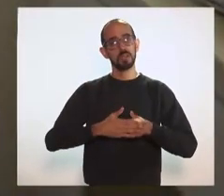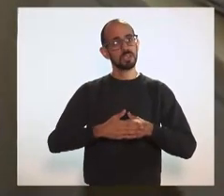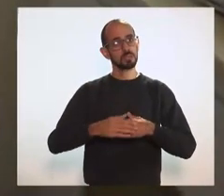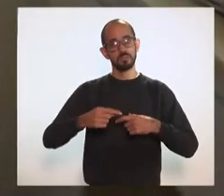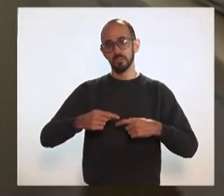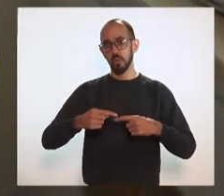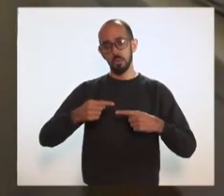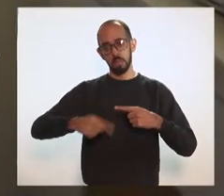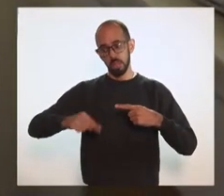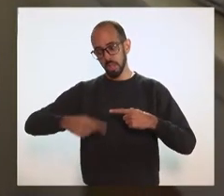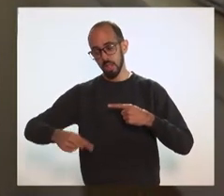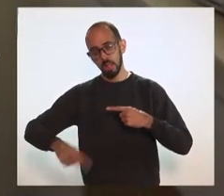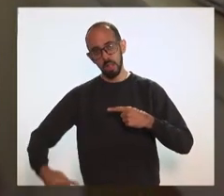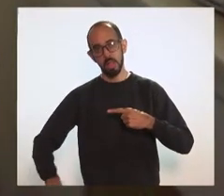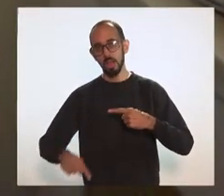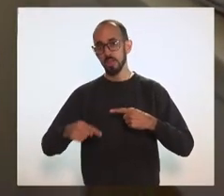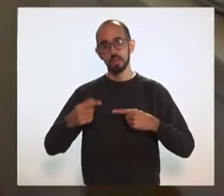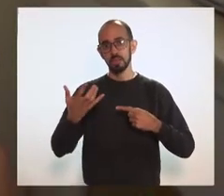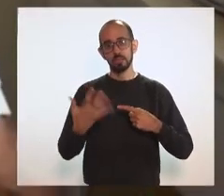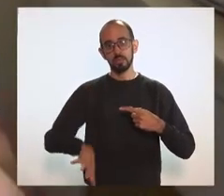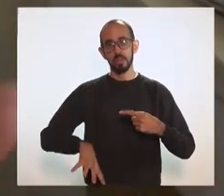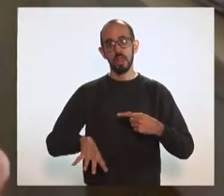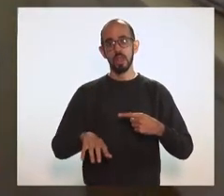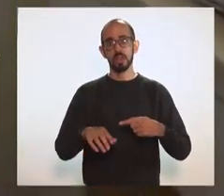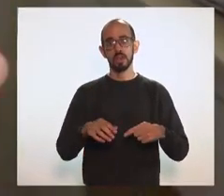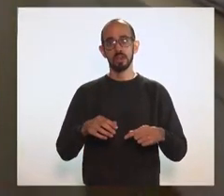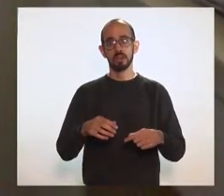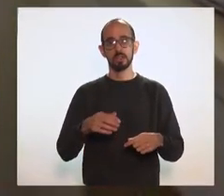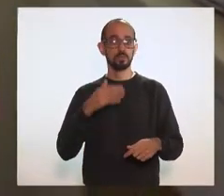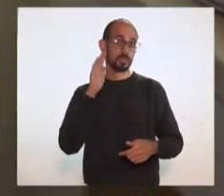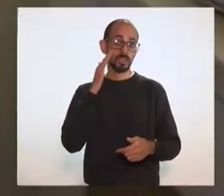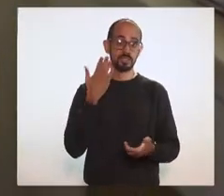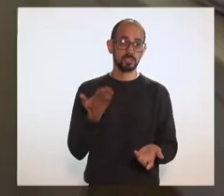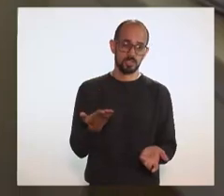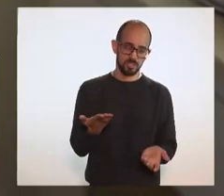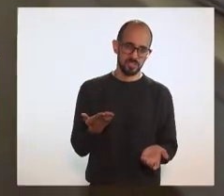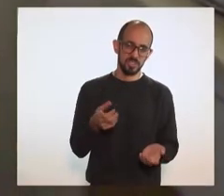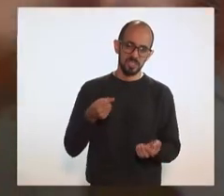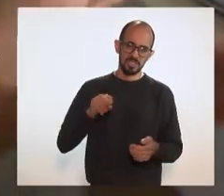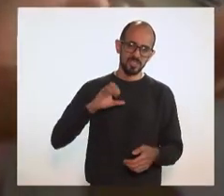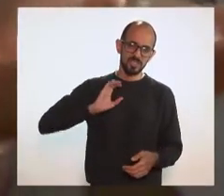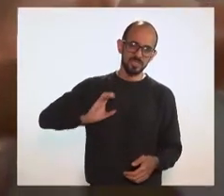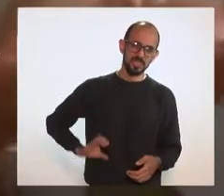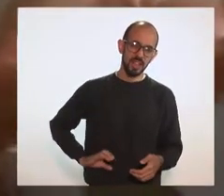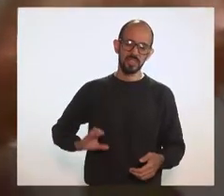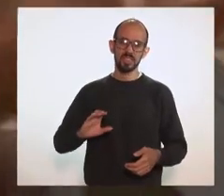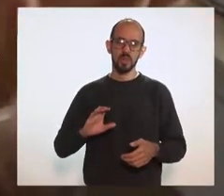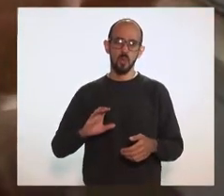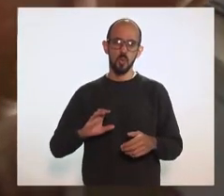país. Ora, se o cidadão está na rua e diz assim, presidente da República não usa